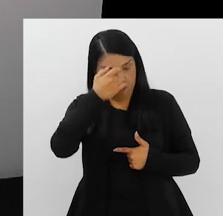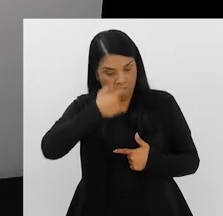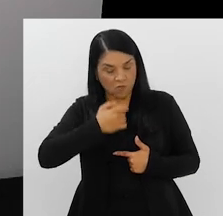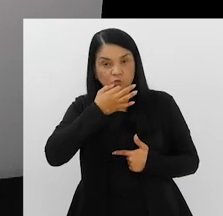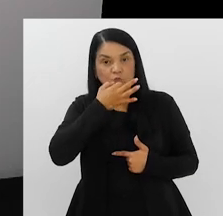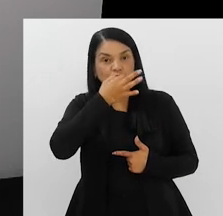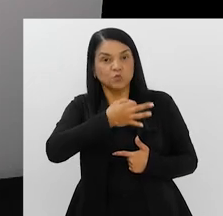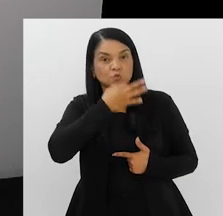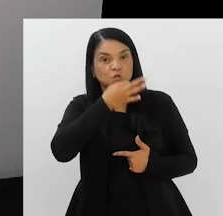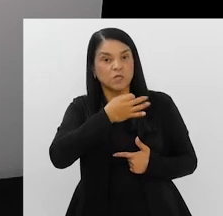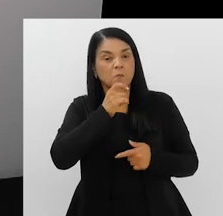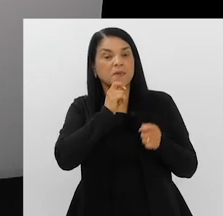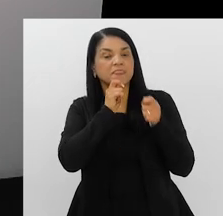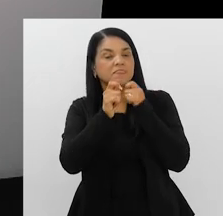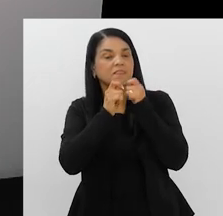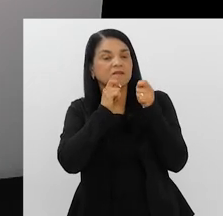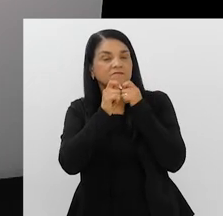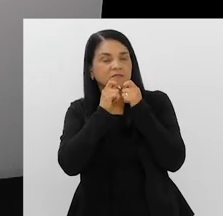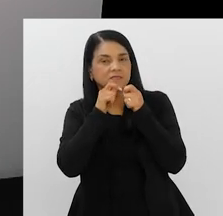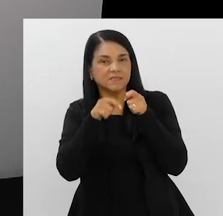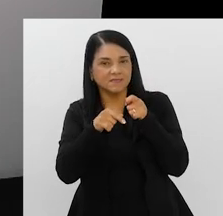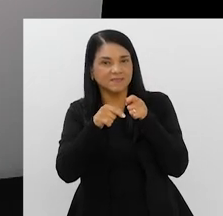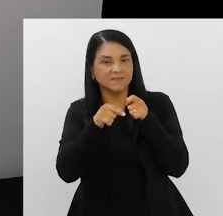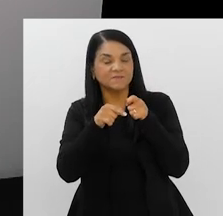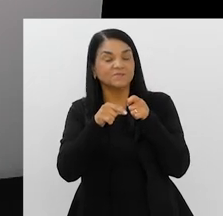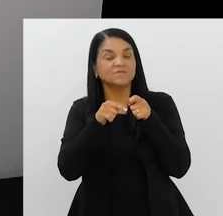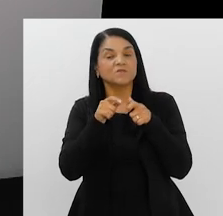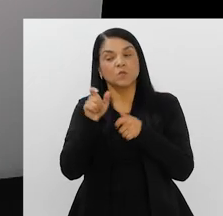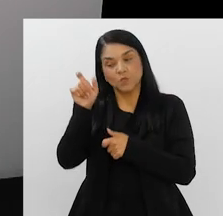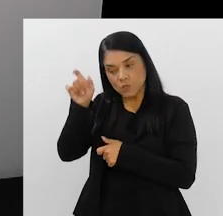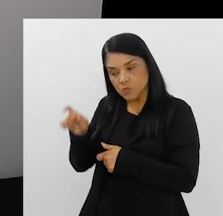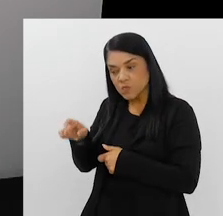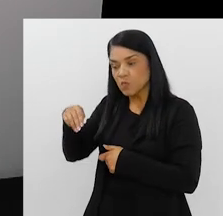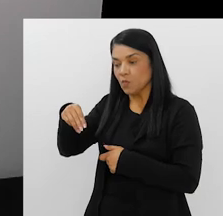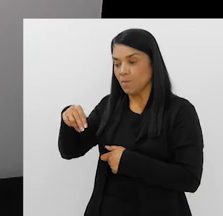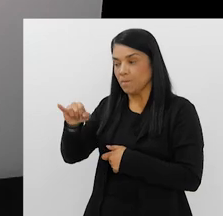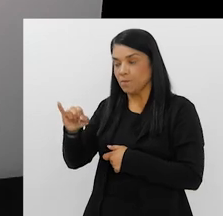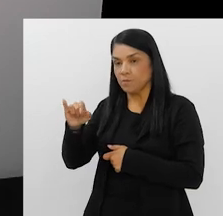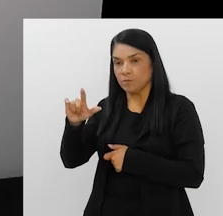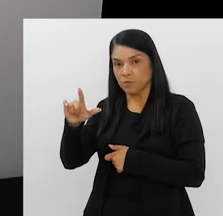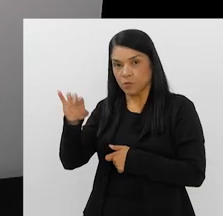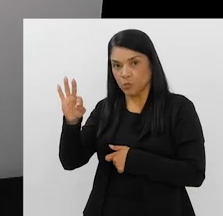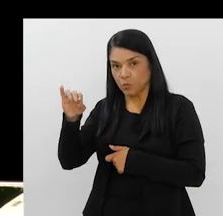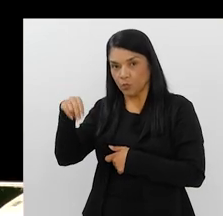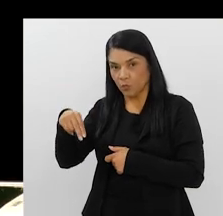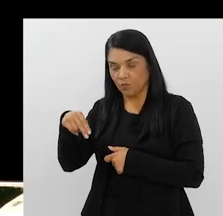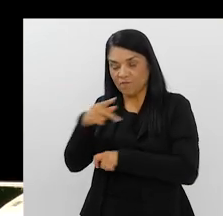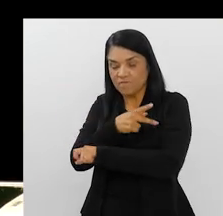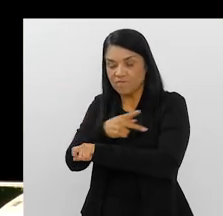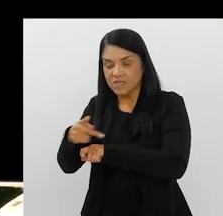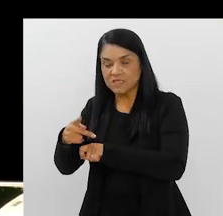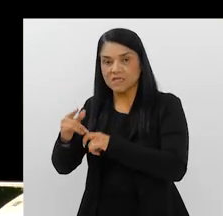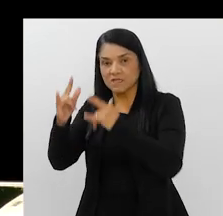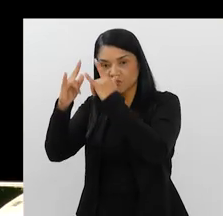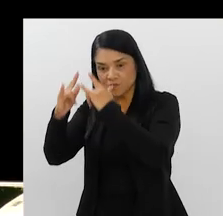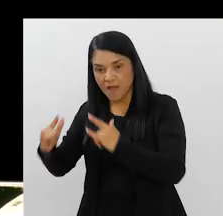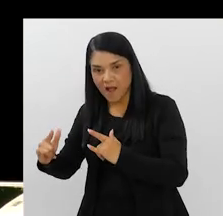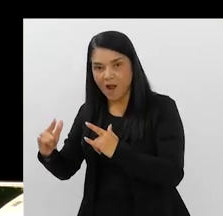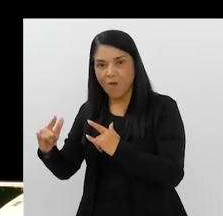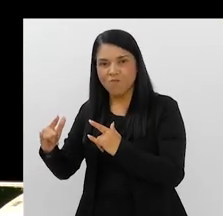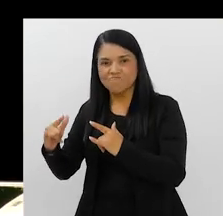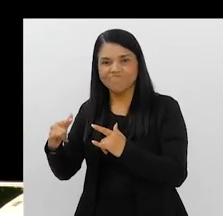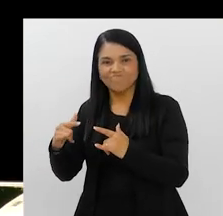né, do Milton visitando os colegas de barracão. Ninguém aceitou.